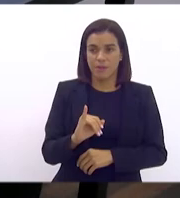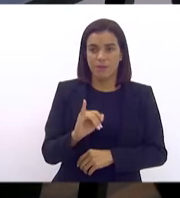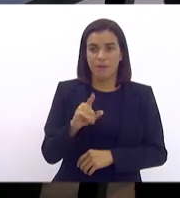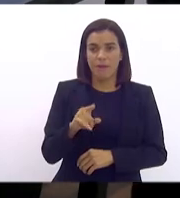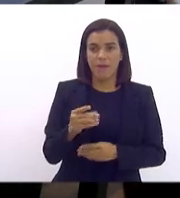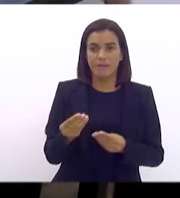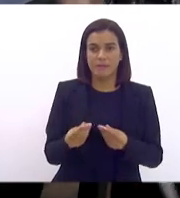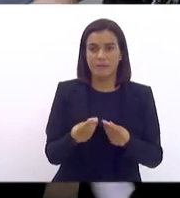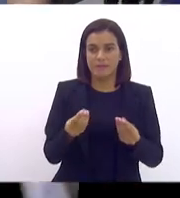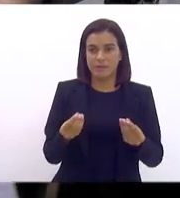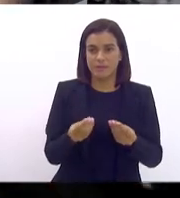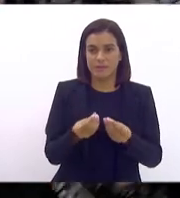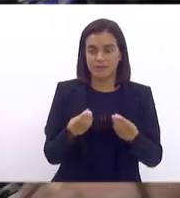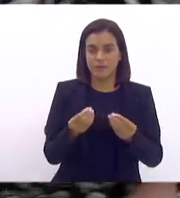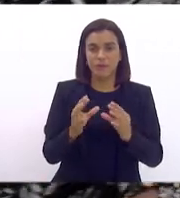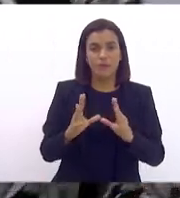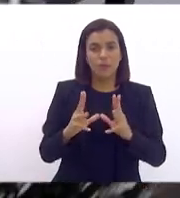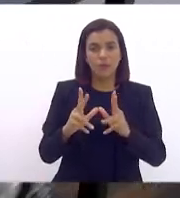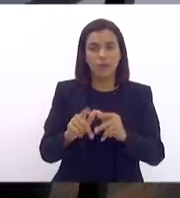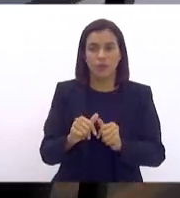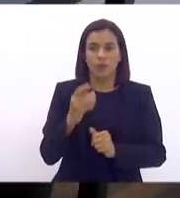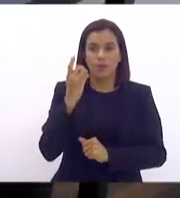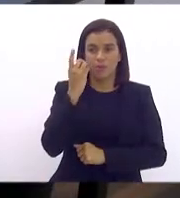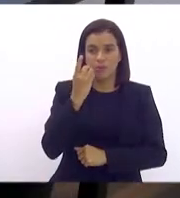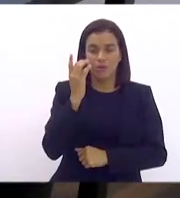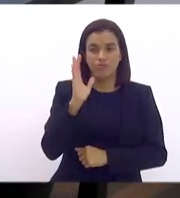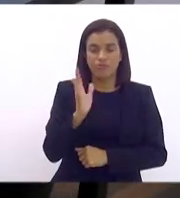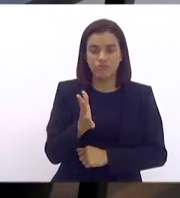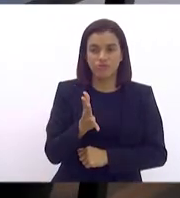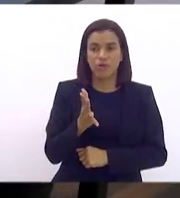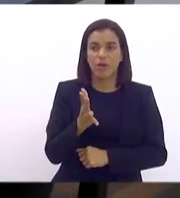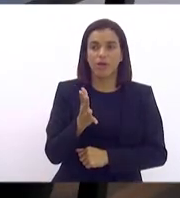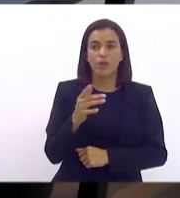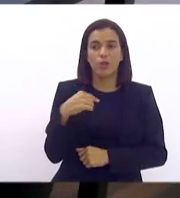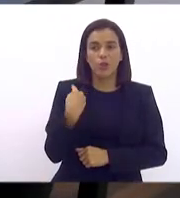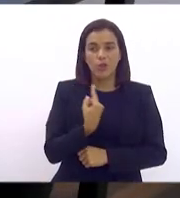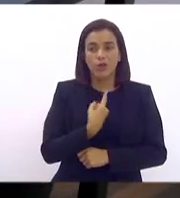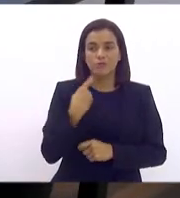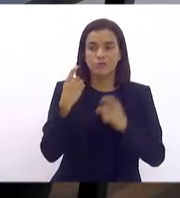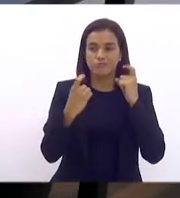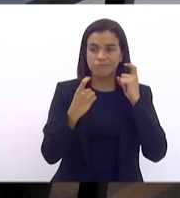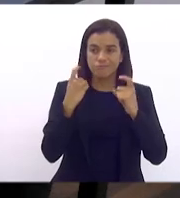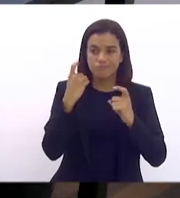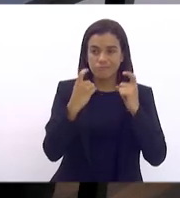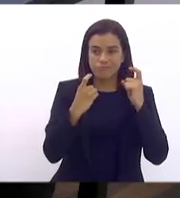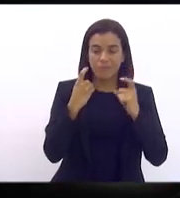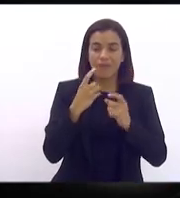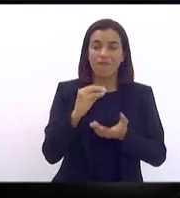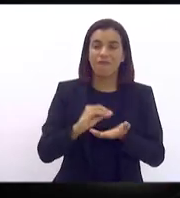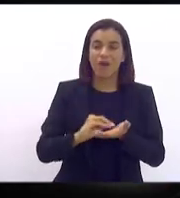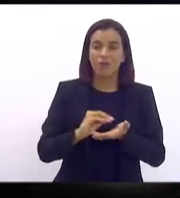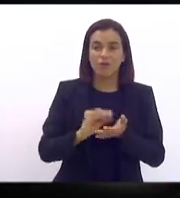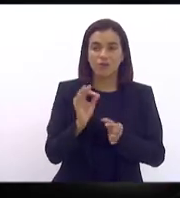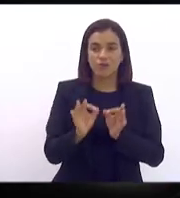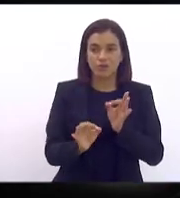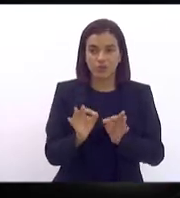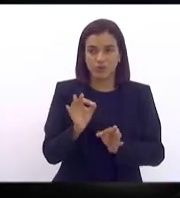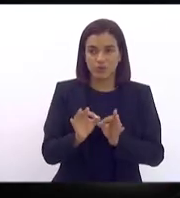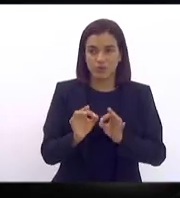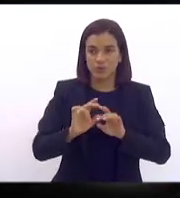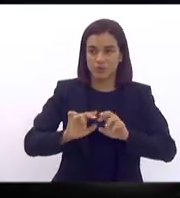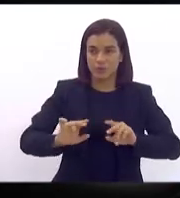Como todos os deputados tiveram a oportunidade de colocar, nos preocupa muito que injustiças estejam sendo cometidas por